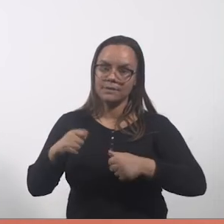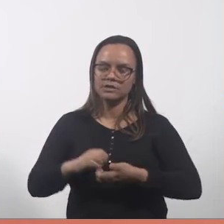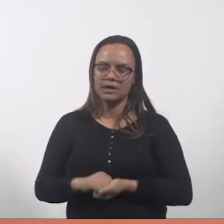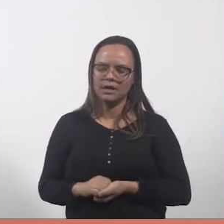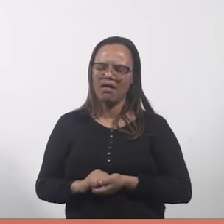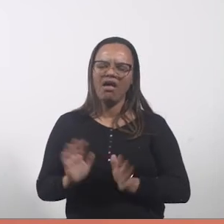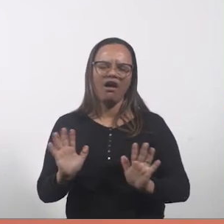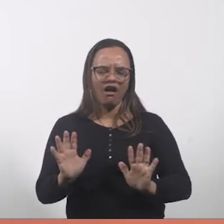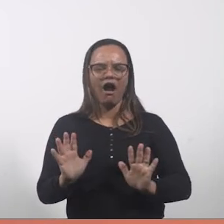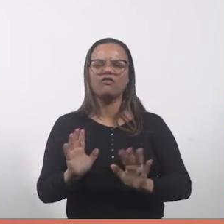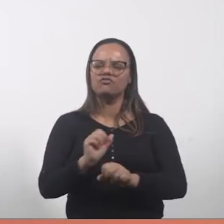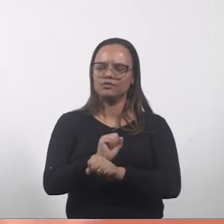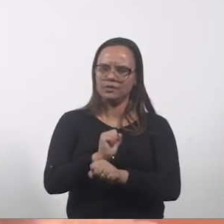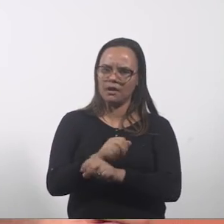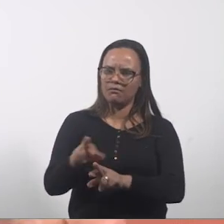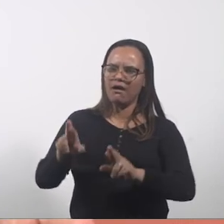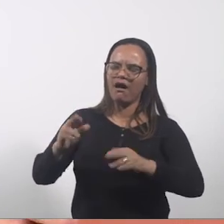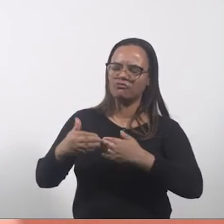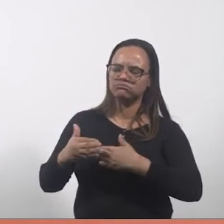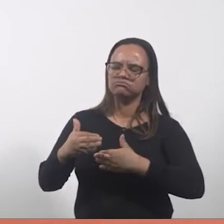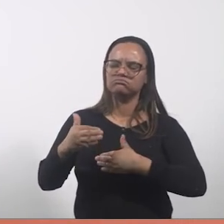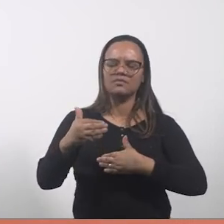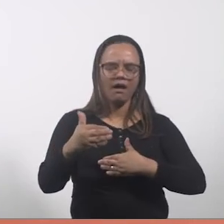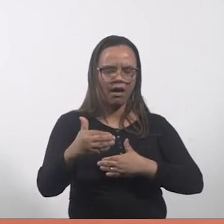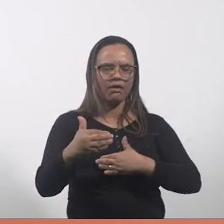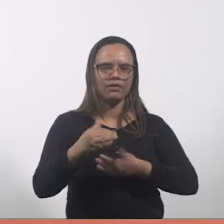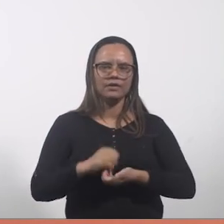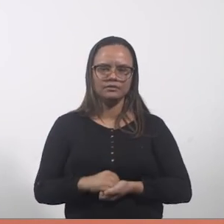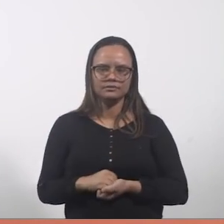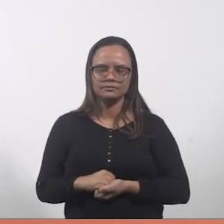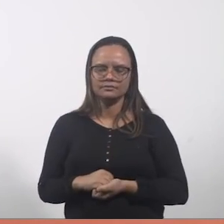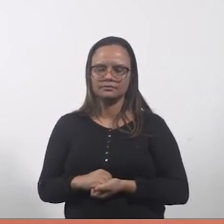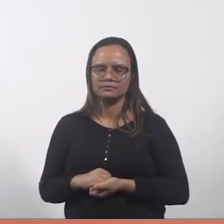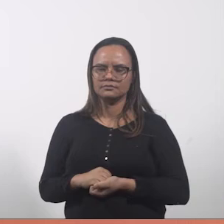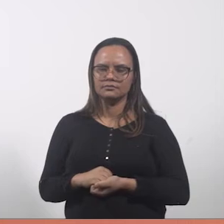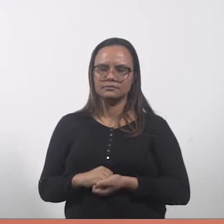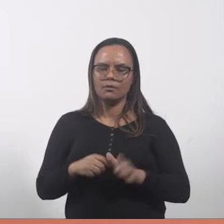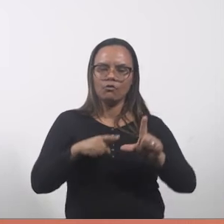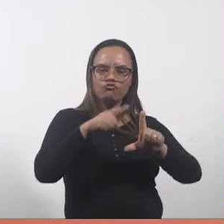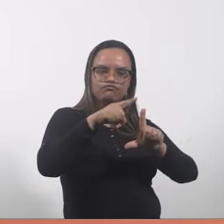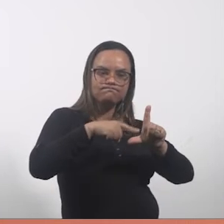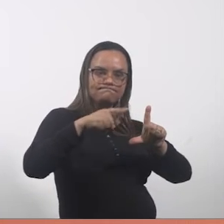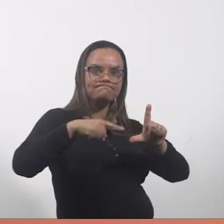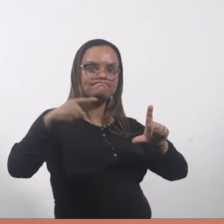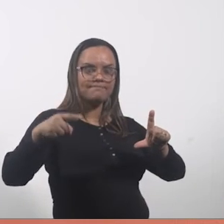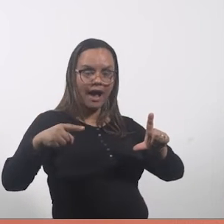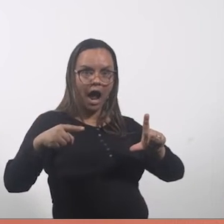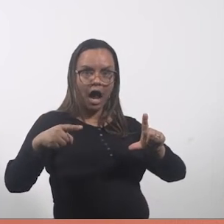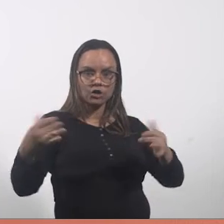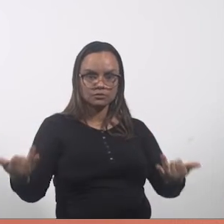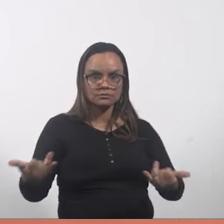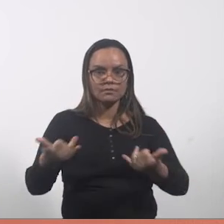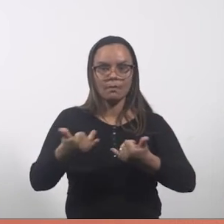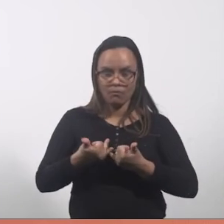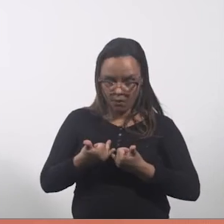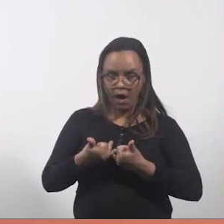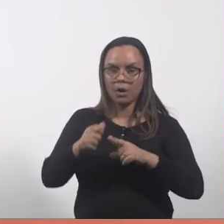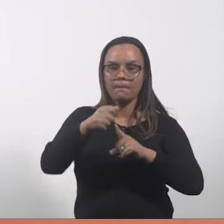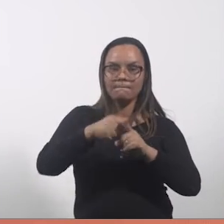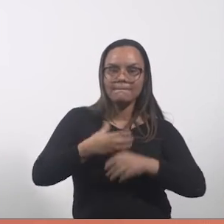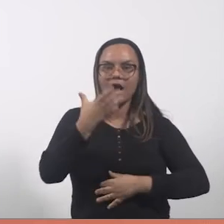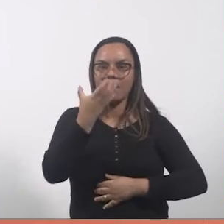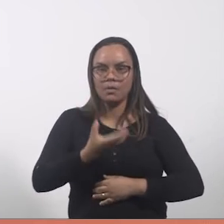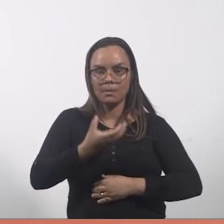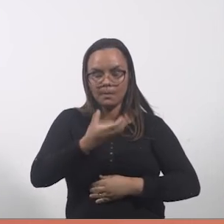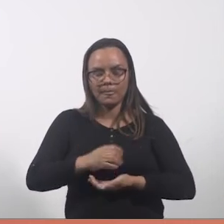não. Por enquanto, nós vamos aguardar o desenrolar, né, dos indicadores que vão chegar até o início de dezembro, para